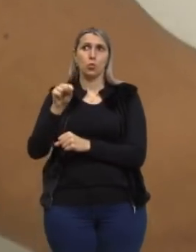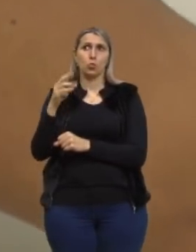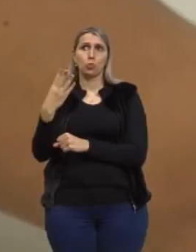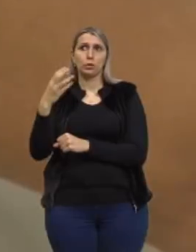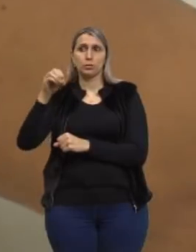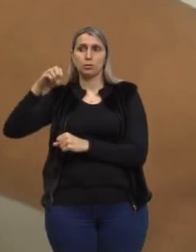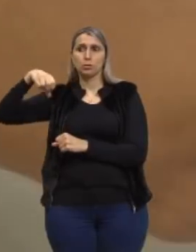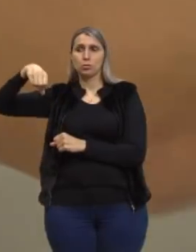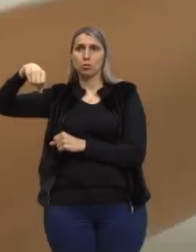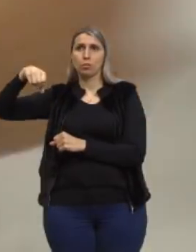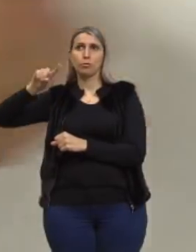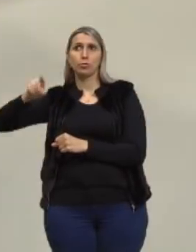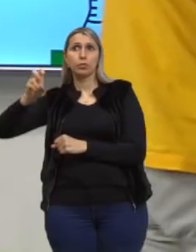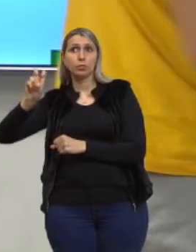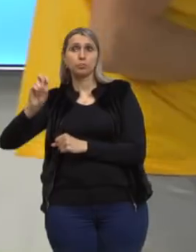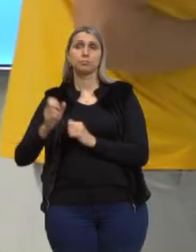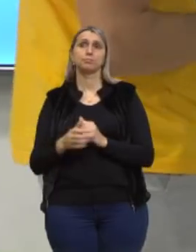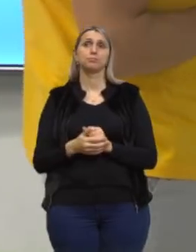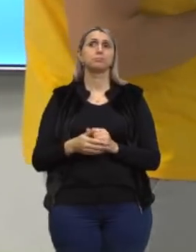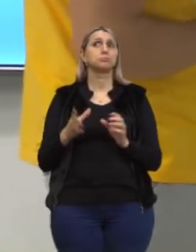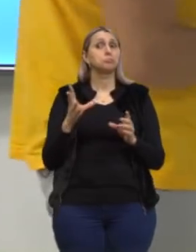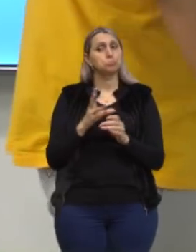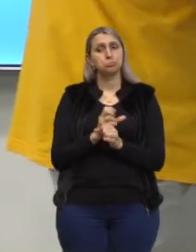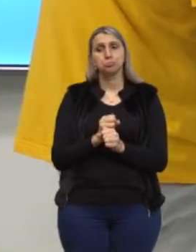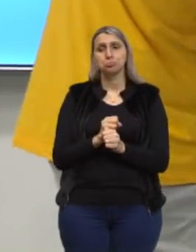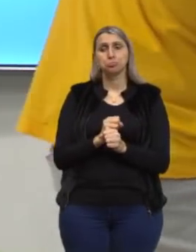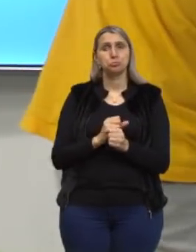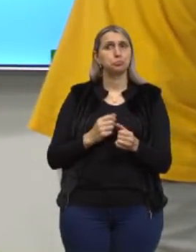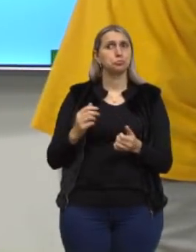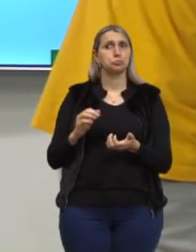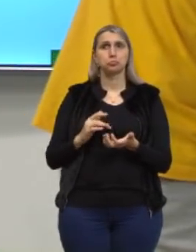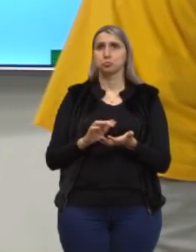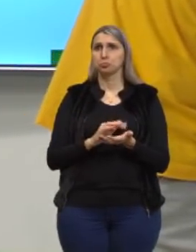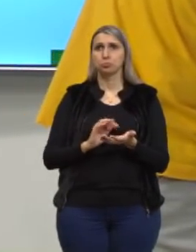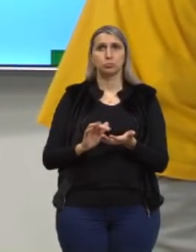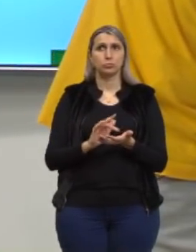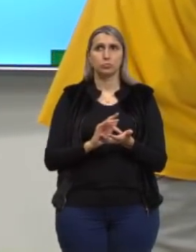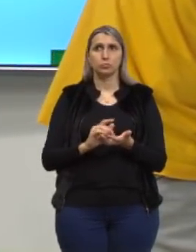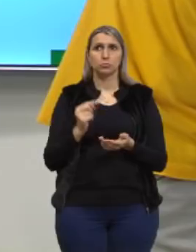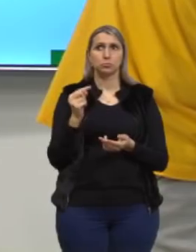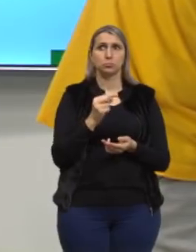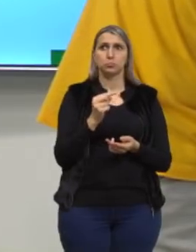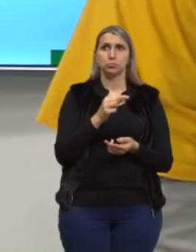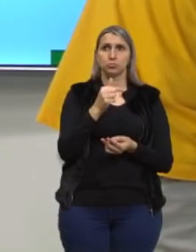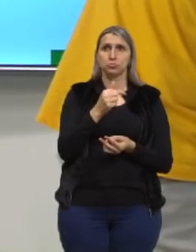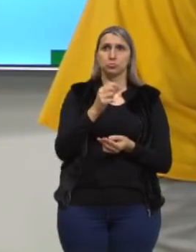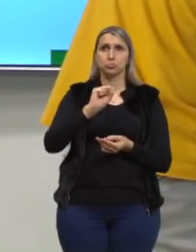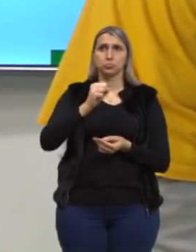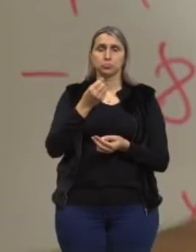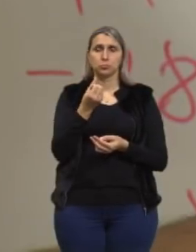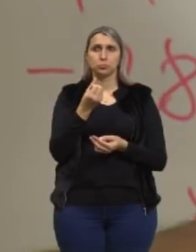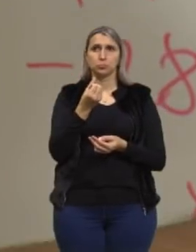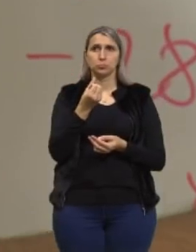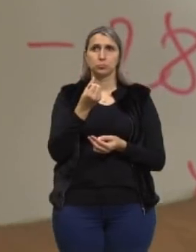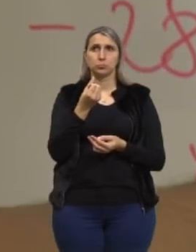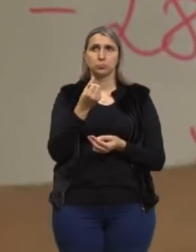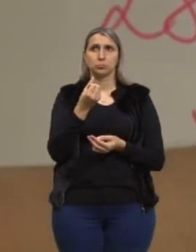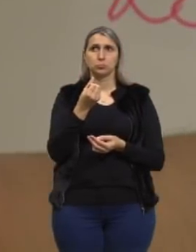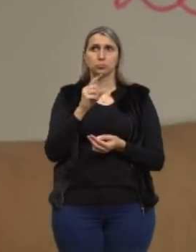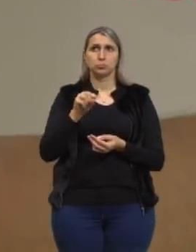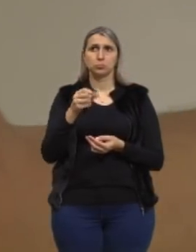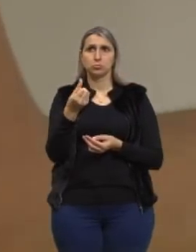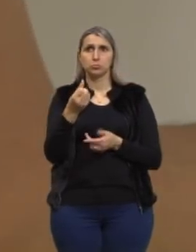1409 vírgula cinco agora é só uma soma algébrica - 786 1,6